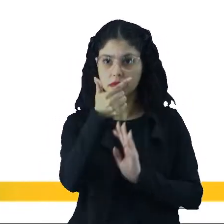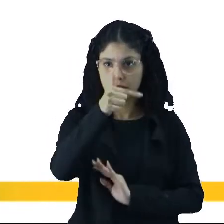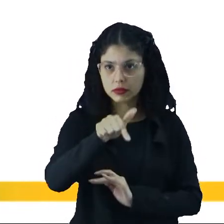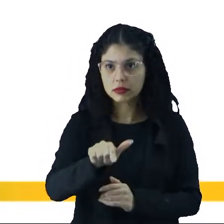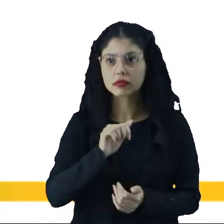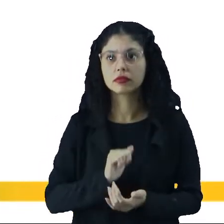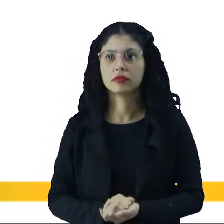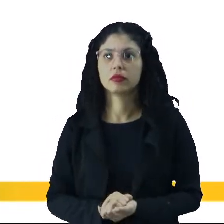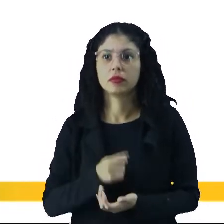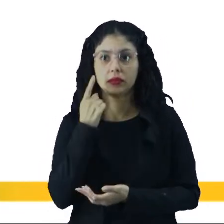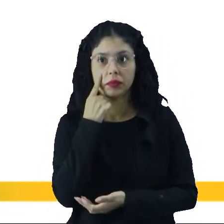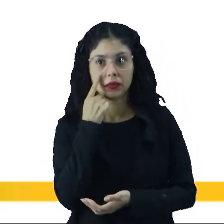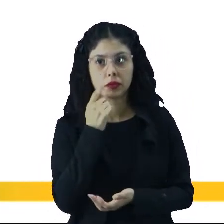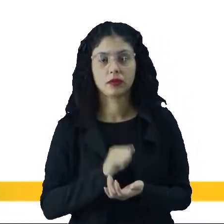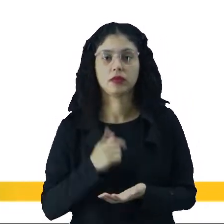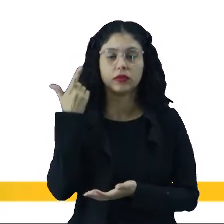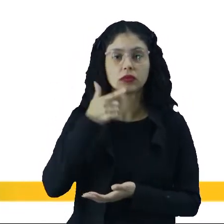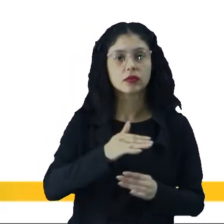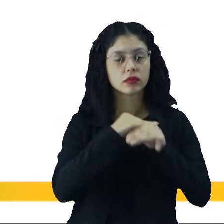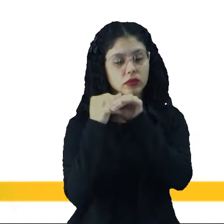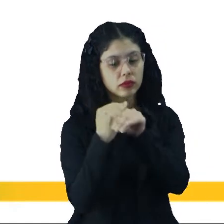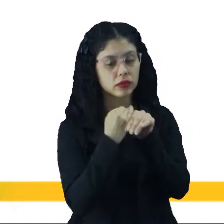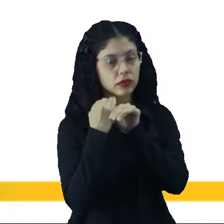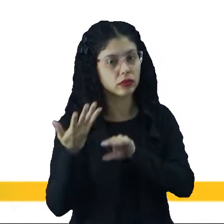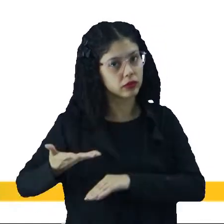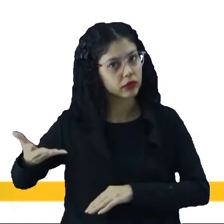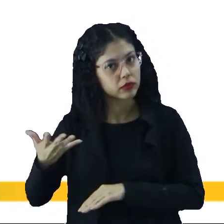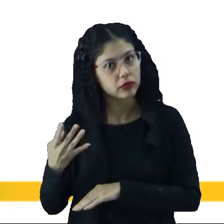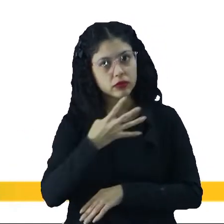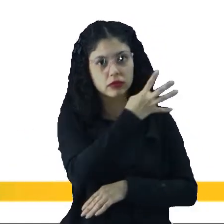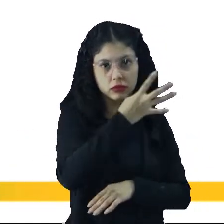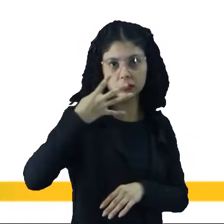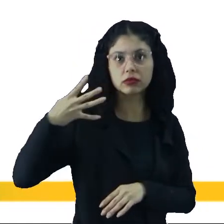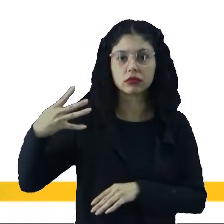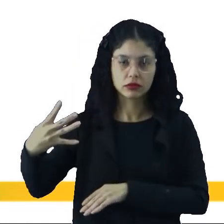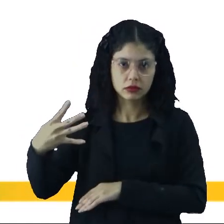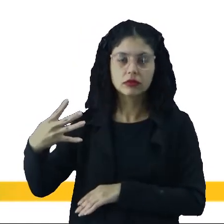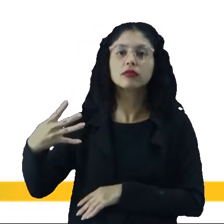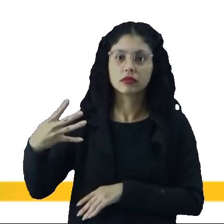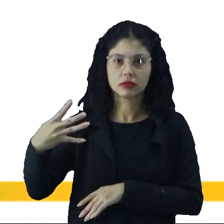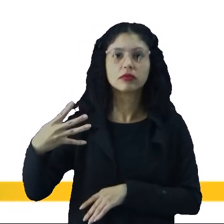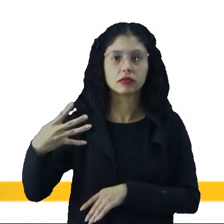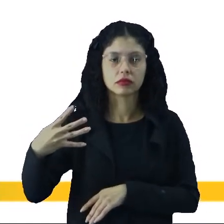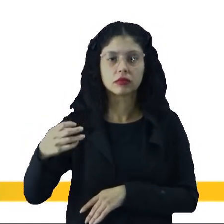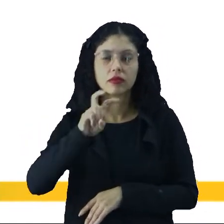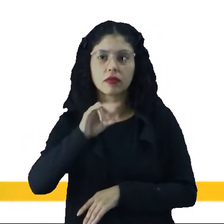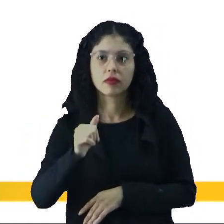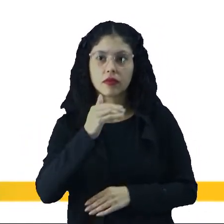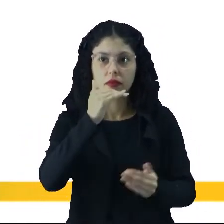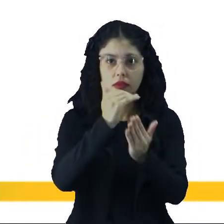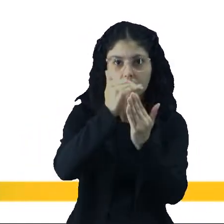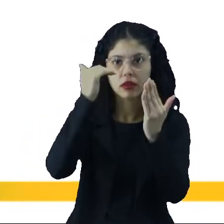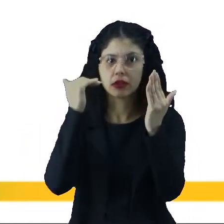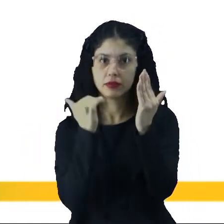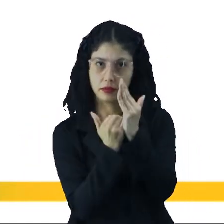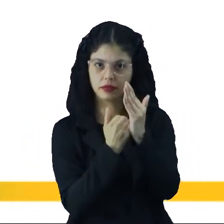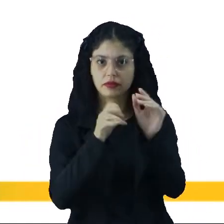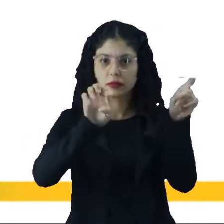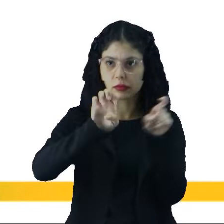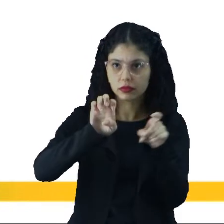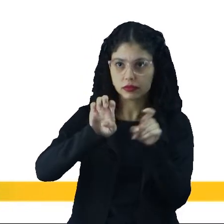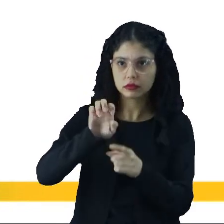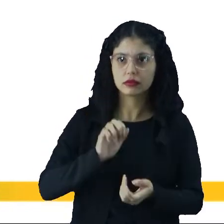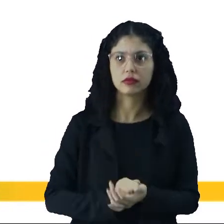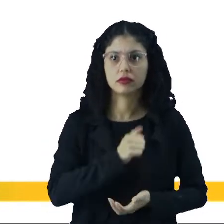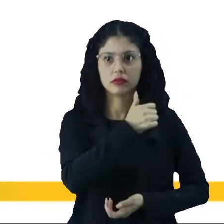repete, e olha aí, ó. Conseguimos igualar as bases, que era o meu propósito. Se eu igualar as bases, vai descer os expoentes, ó. 2x igual